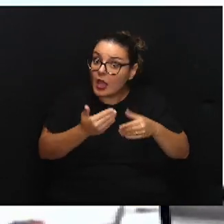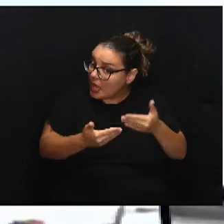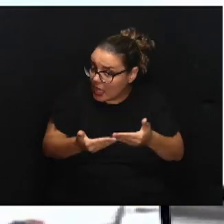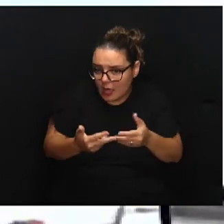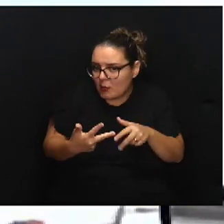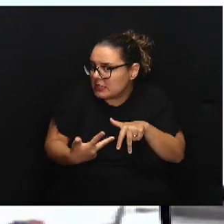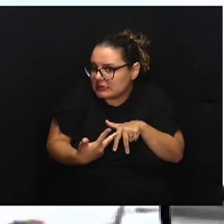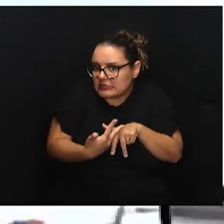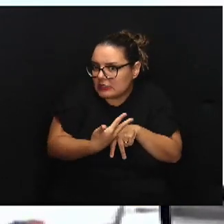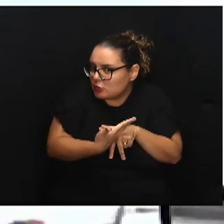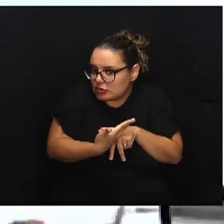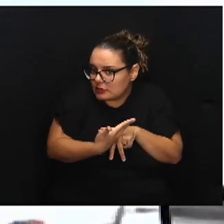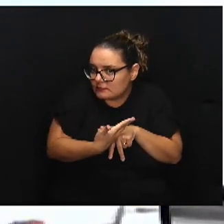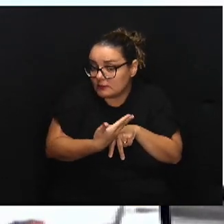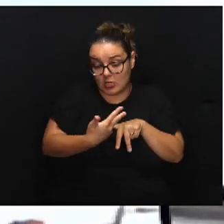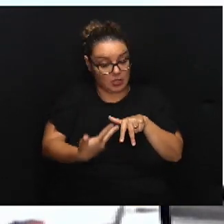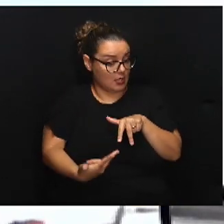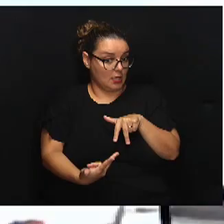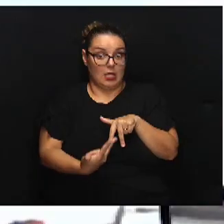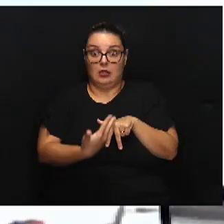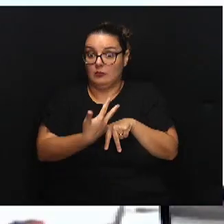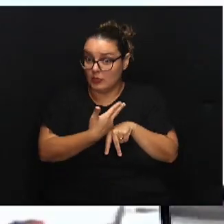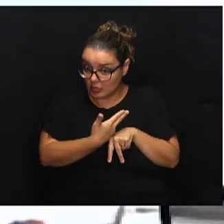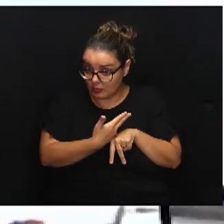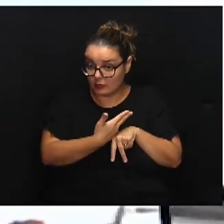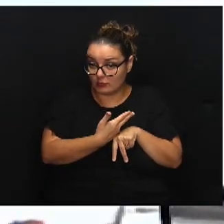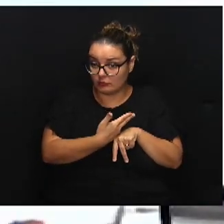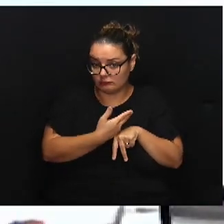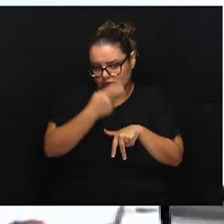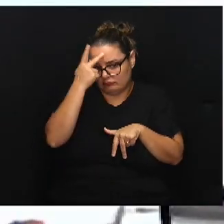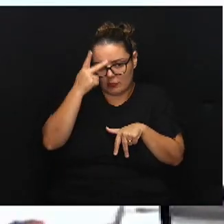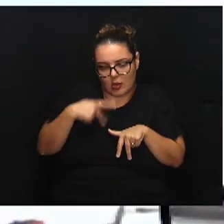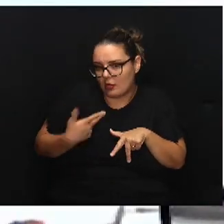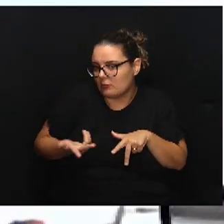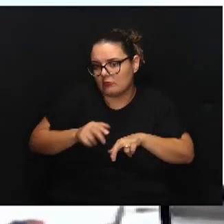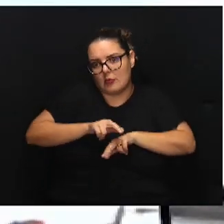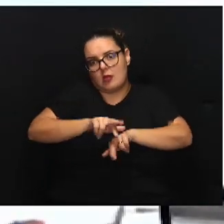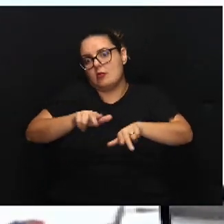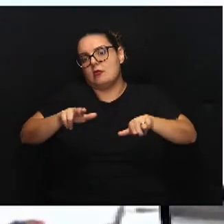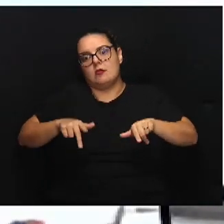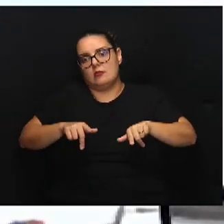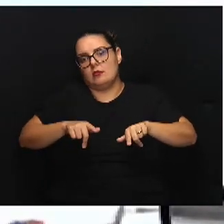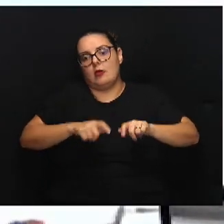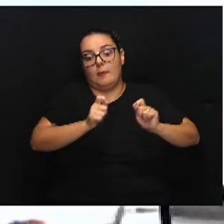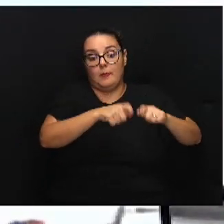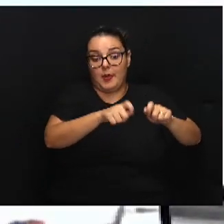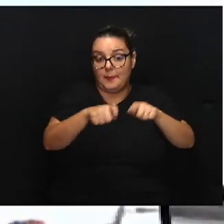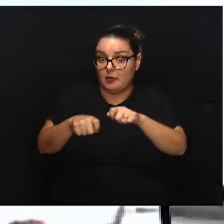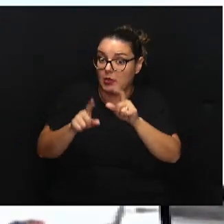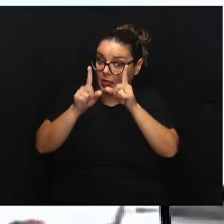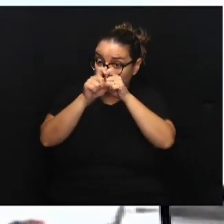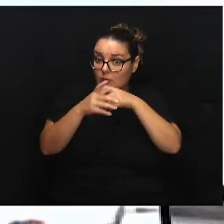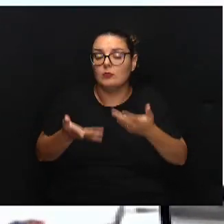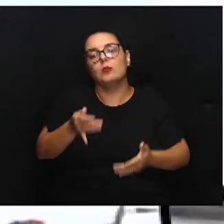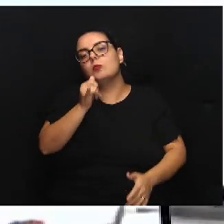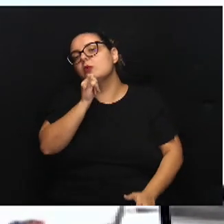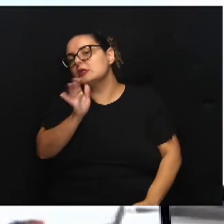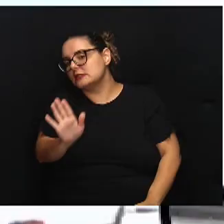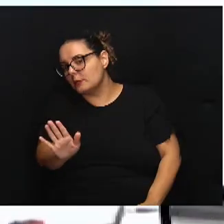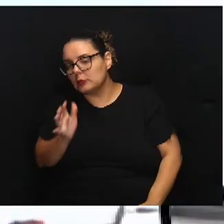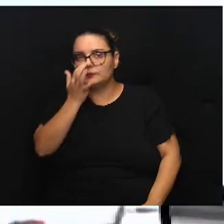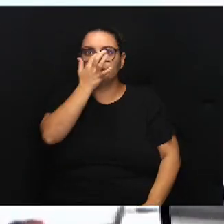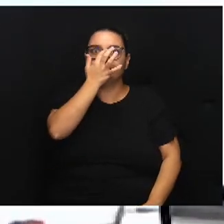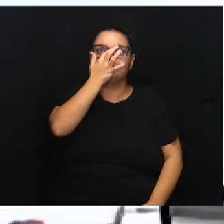cirúrgico, e um procedimento cirúrgico traz por si só série de potenciais complicações. Por exemplo, é